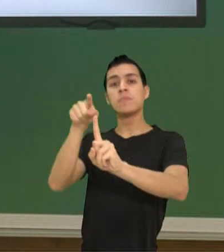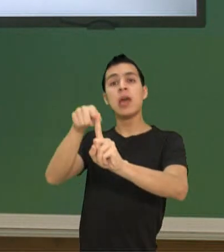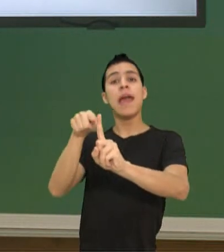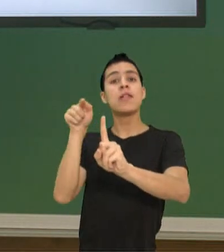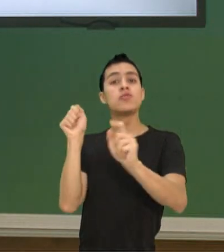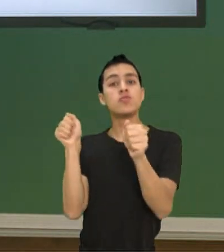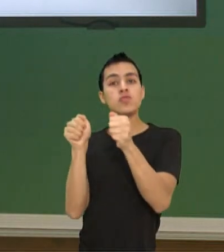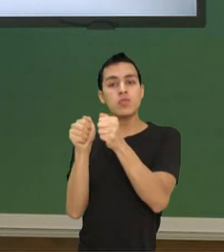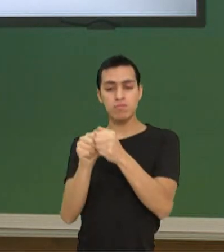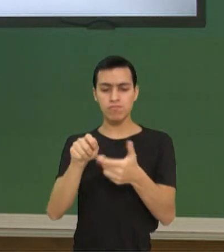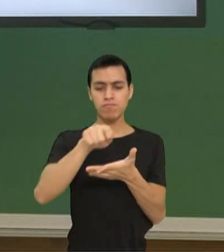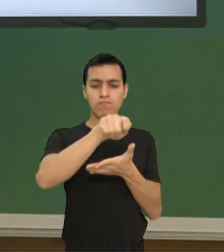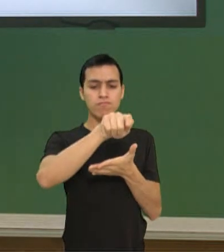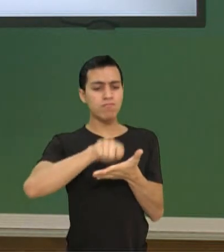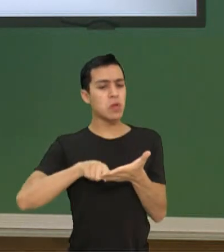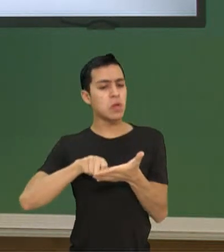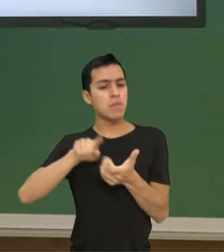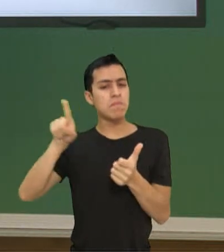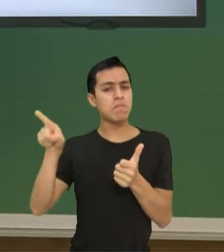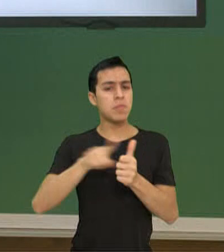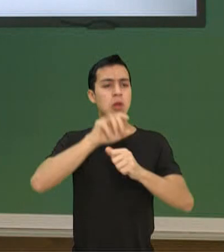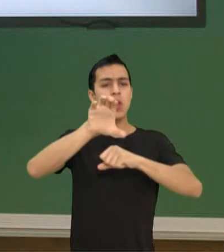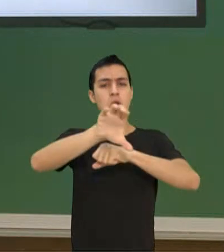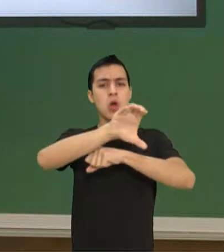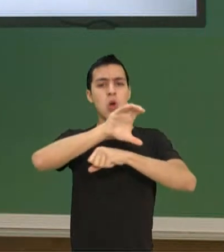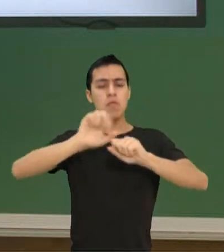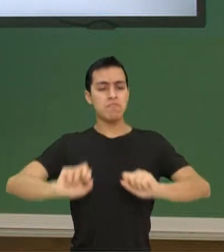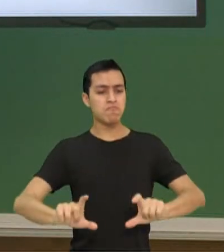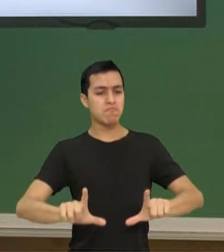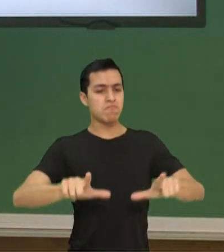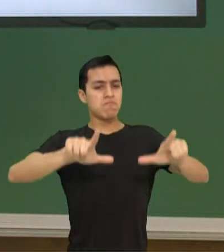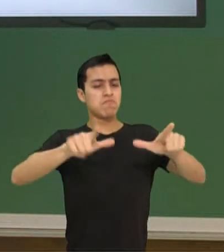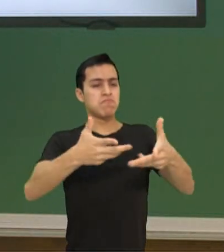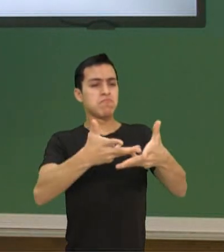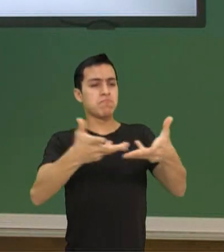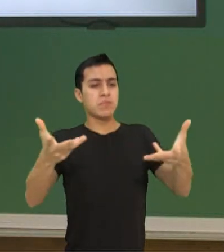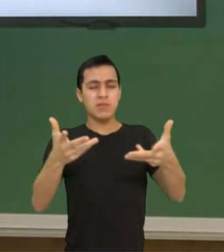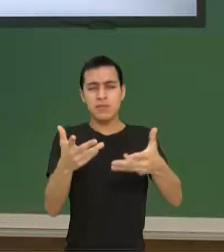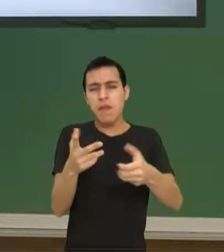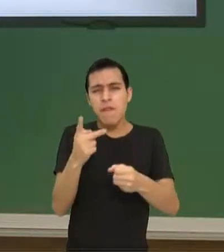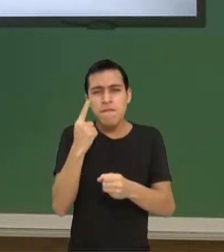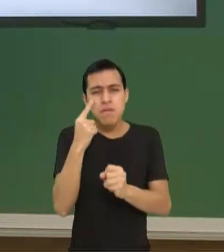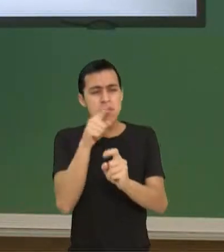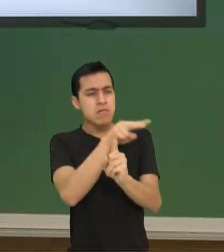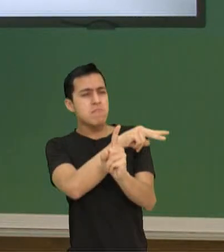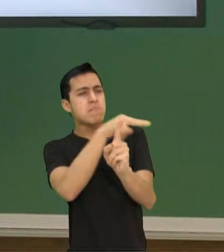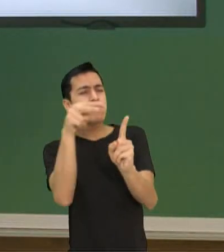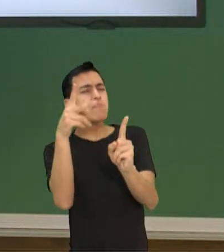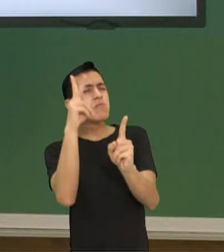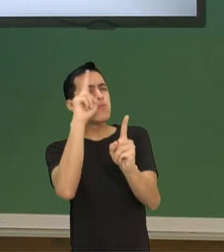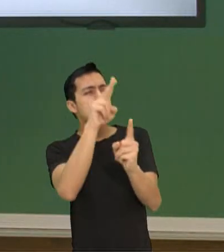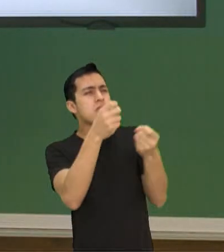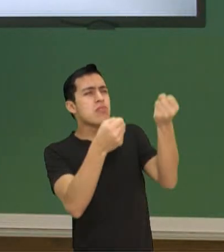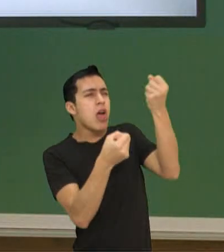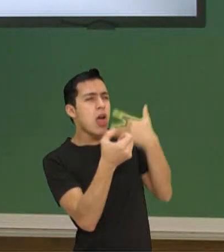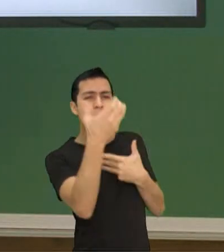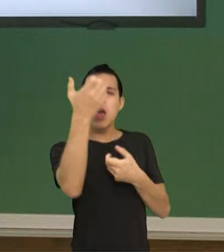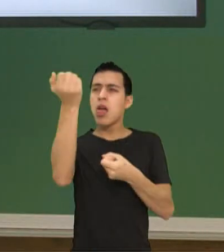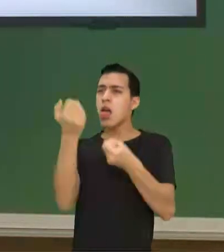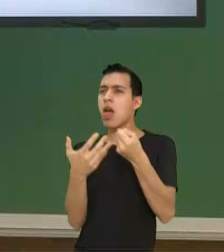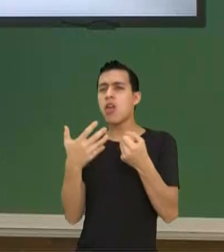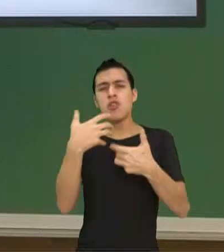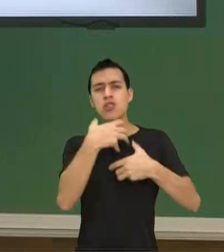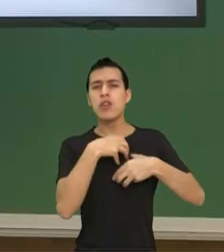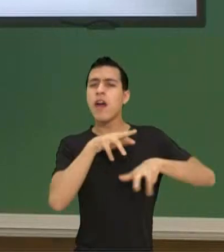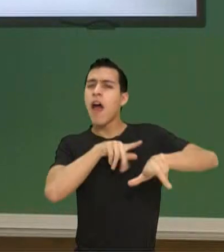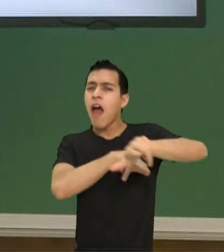assinando, né, uma primeira carta de constituinte. Percebeu como a história ela pode ser contada de várias maneiras? Não no sentido